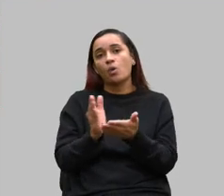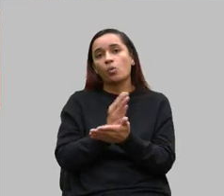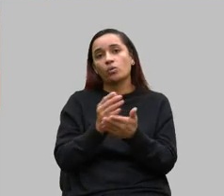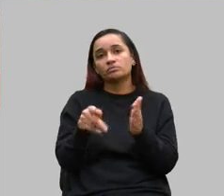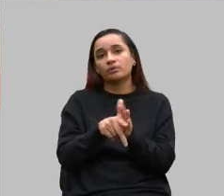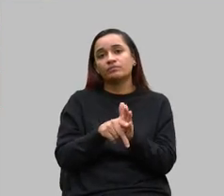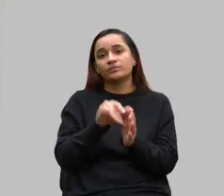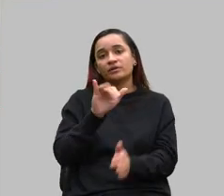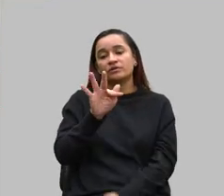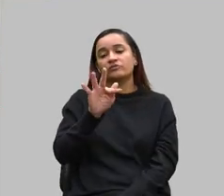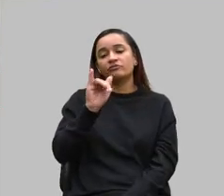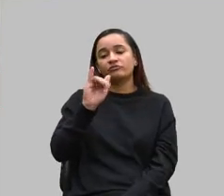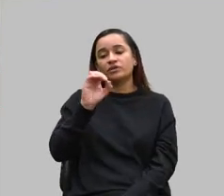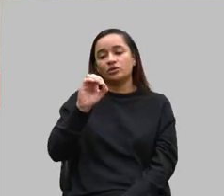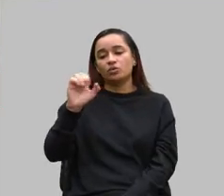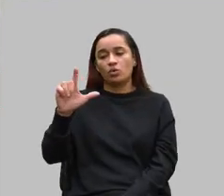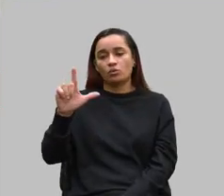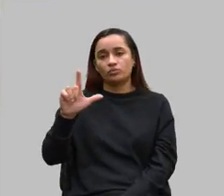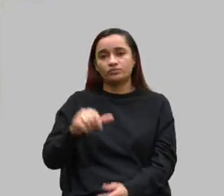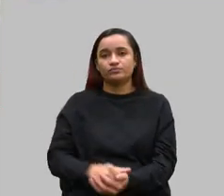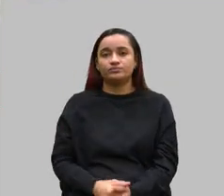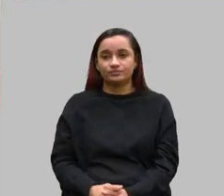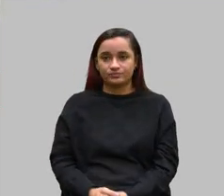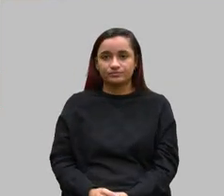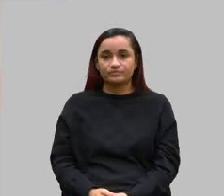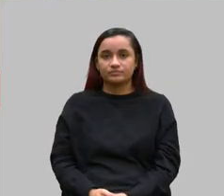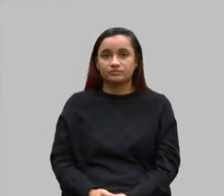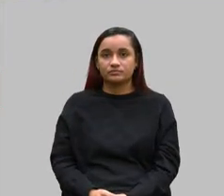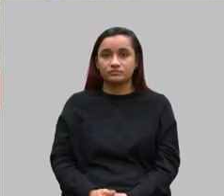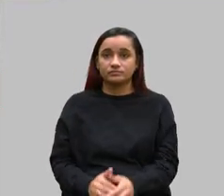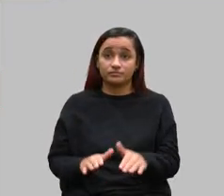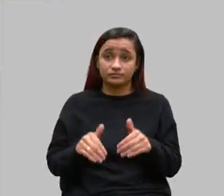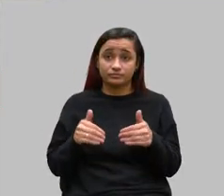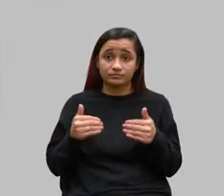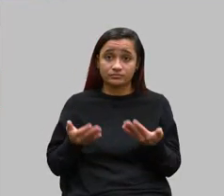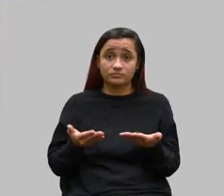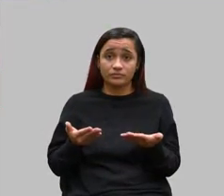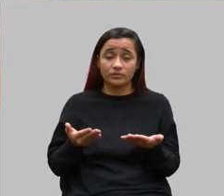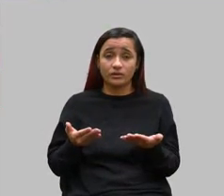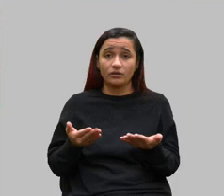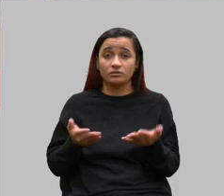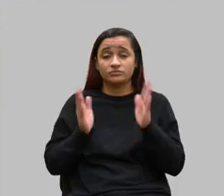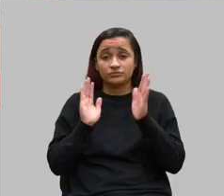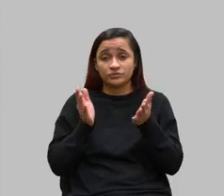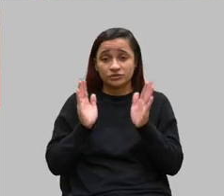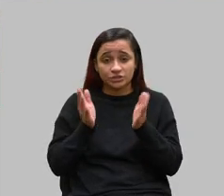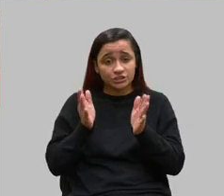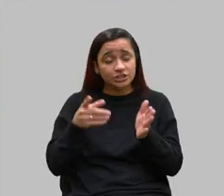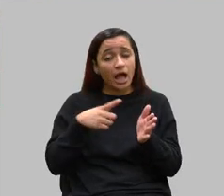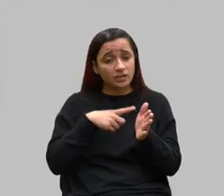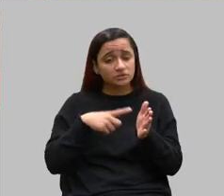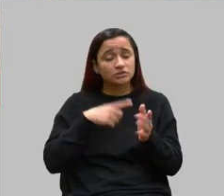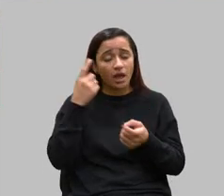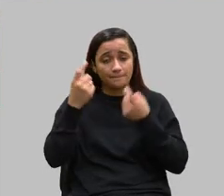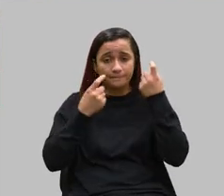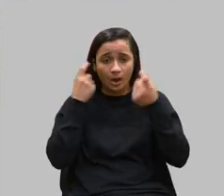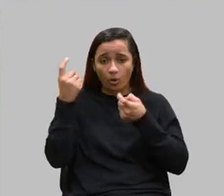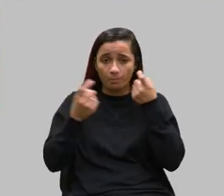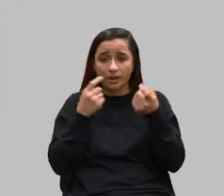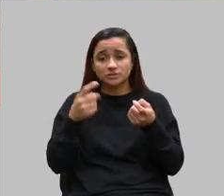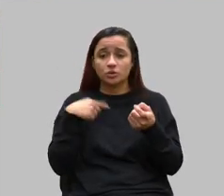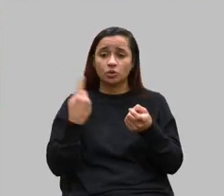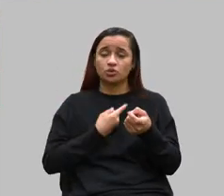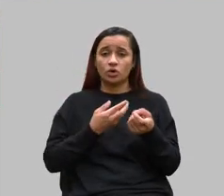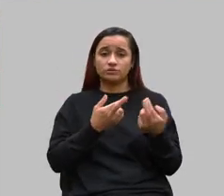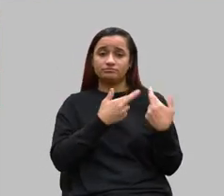da fiol e quer dizer na já já havia uma preocupação por parte Nossa no